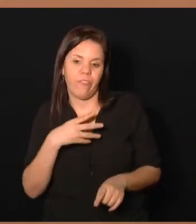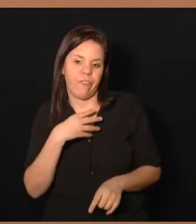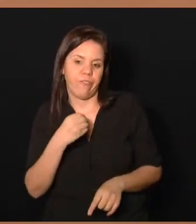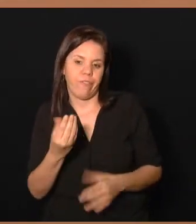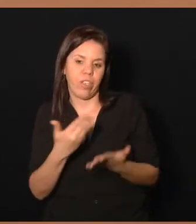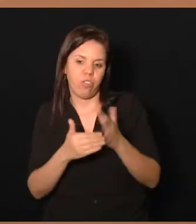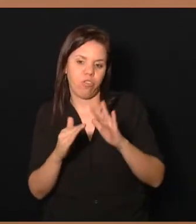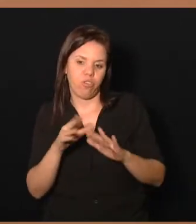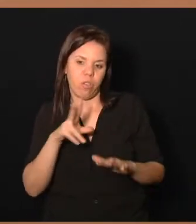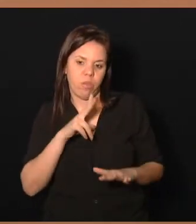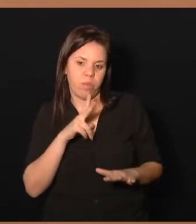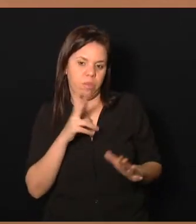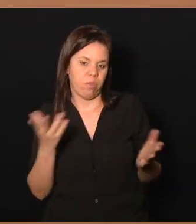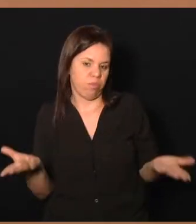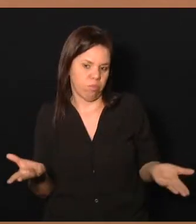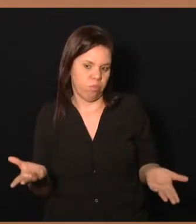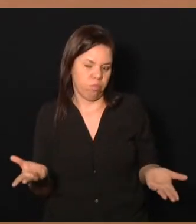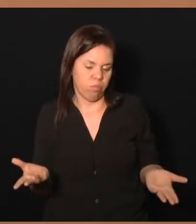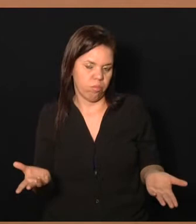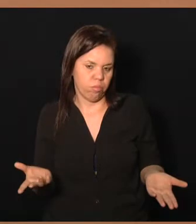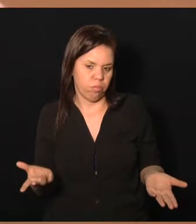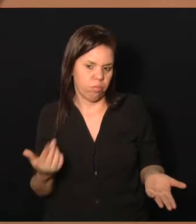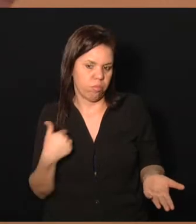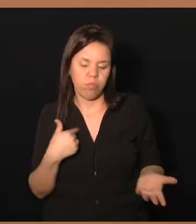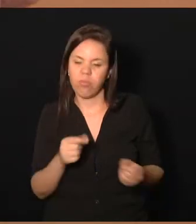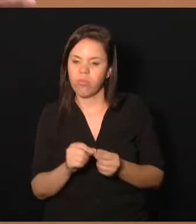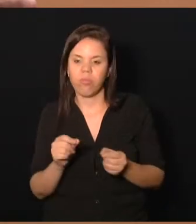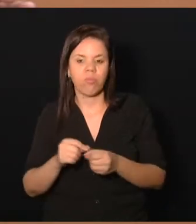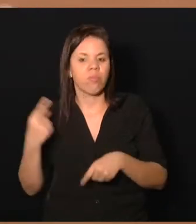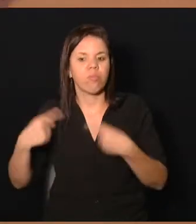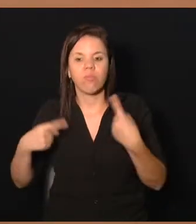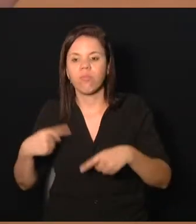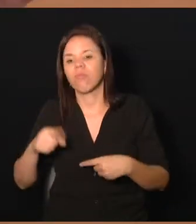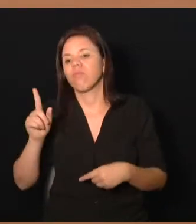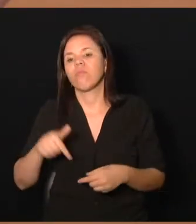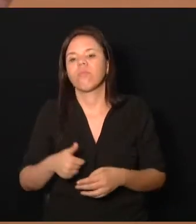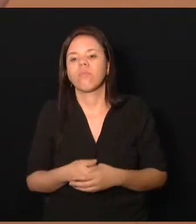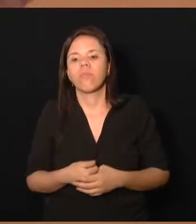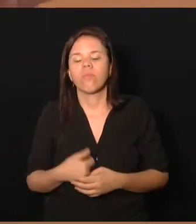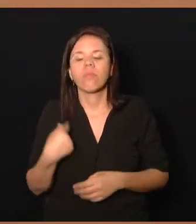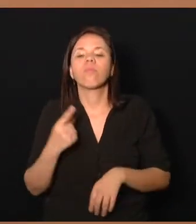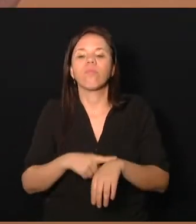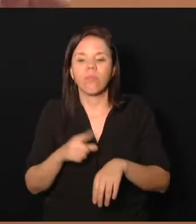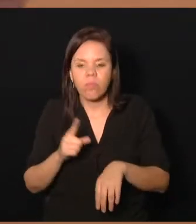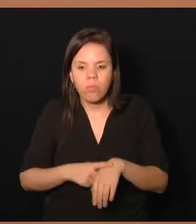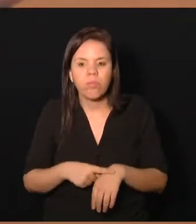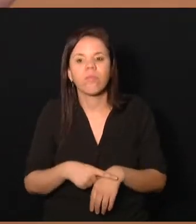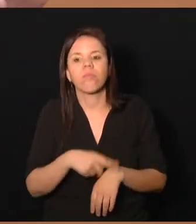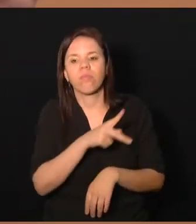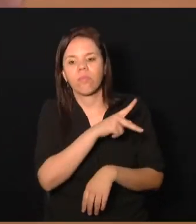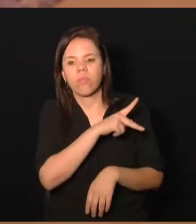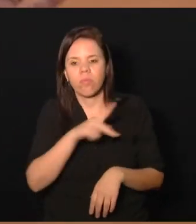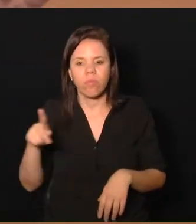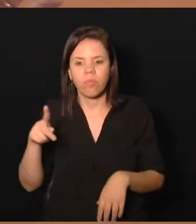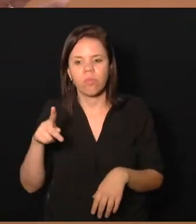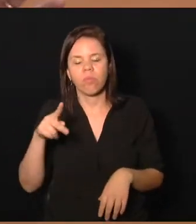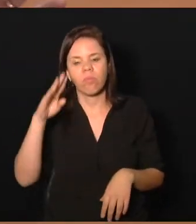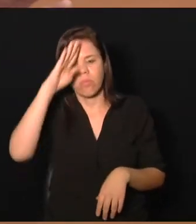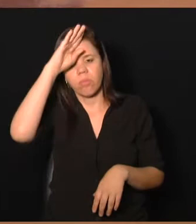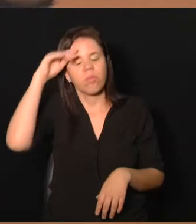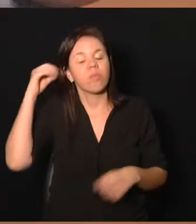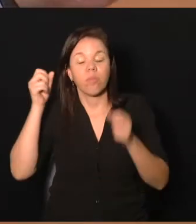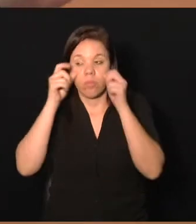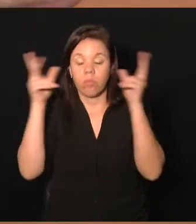escola particular. Então não vamos fazer política disso. E está na hora do nosso presidente acordar e começar a administrar o nosso